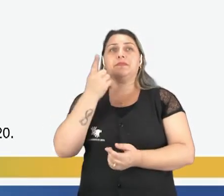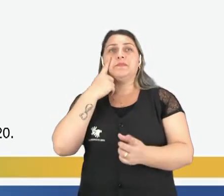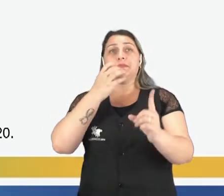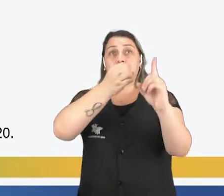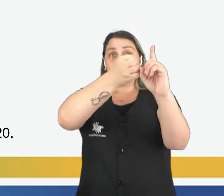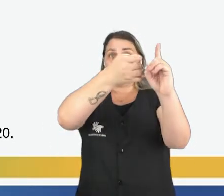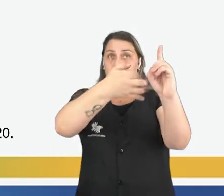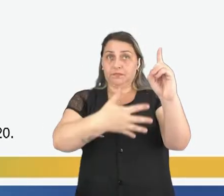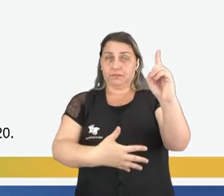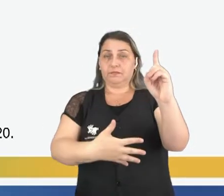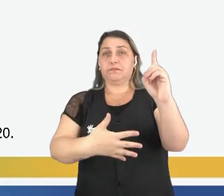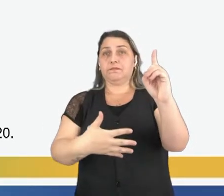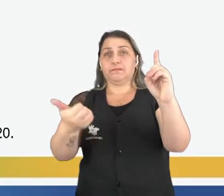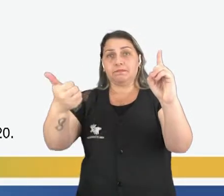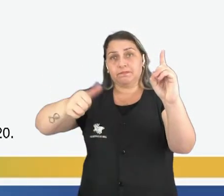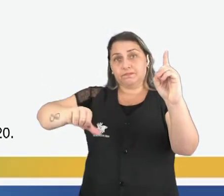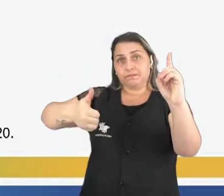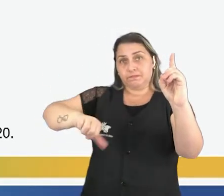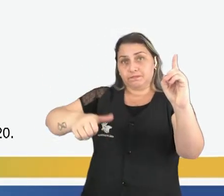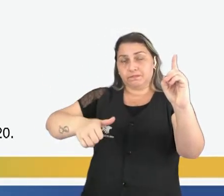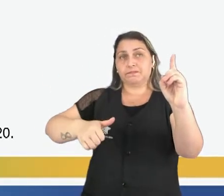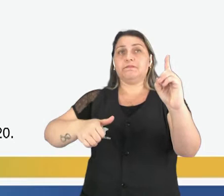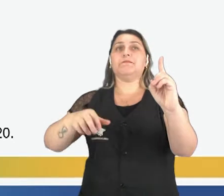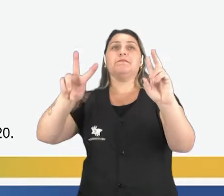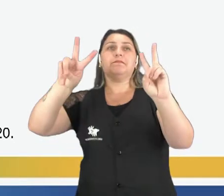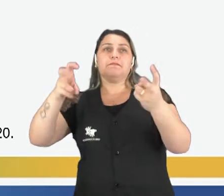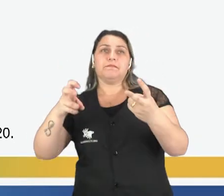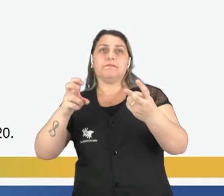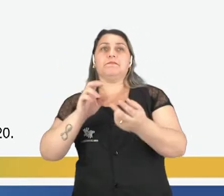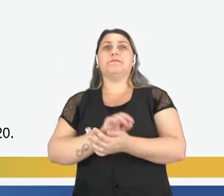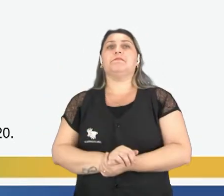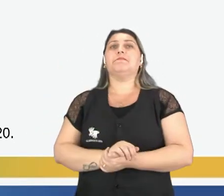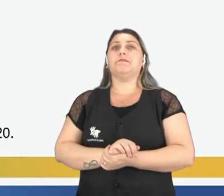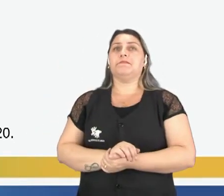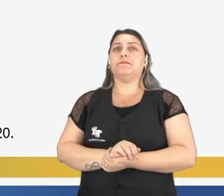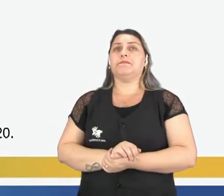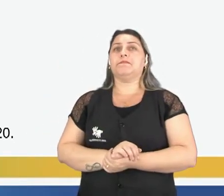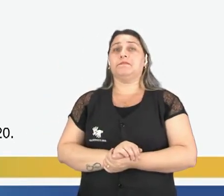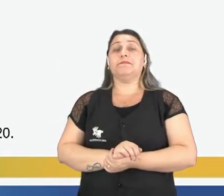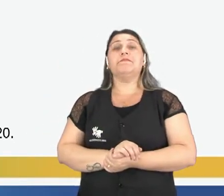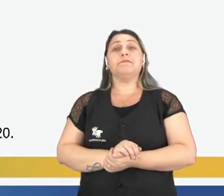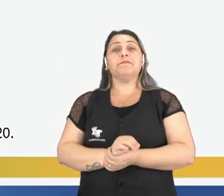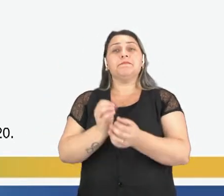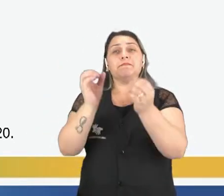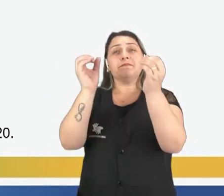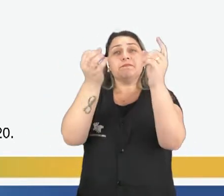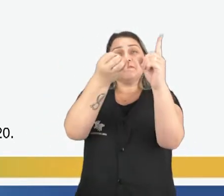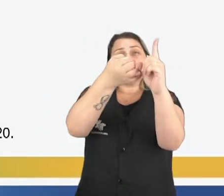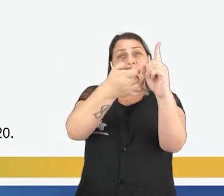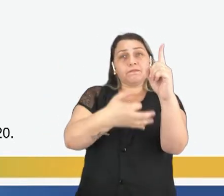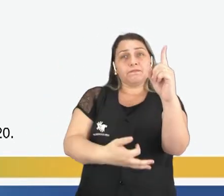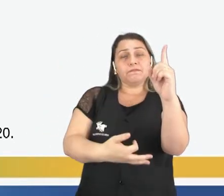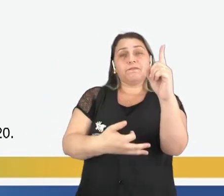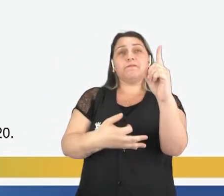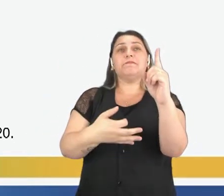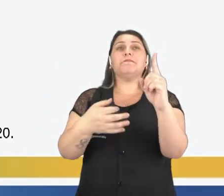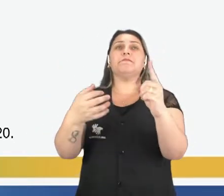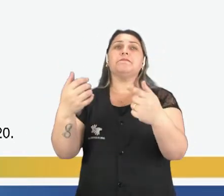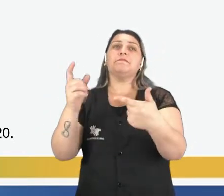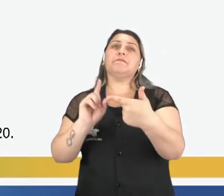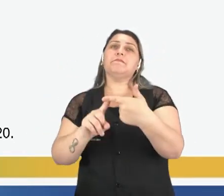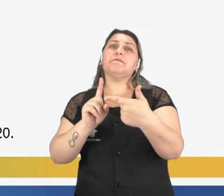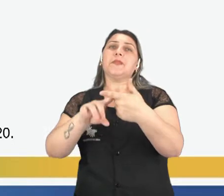dela aí, ó. Descrição da obra analisada. Tá? Eu vou descrever a obra. Segundo